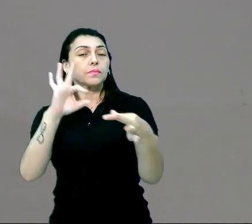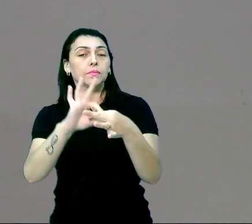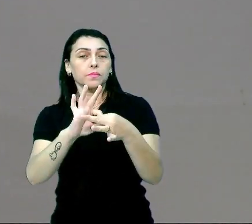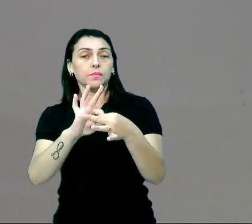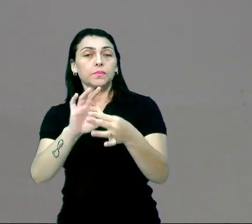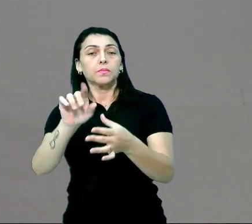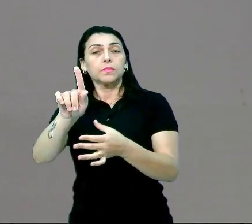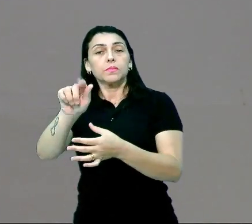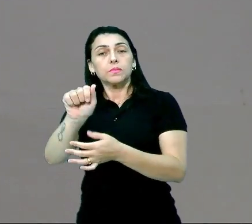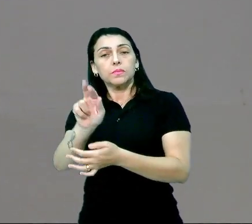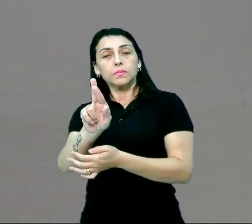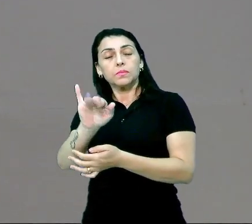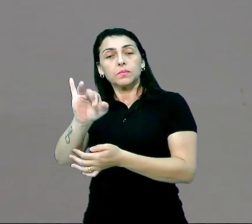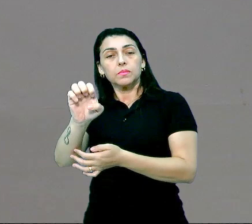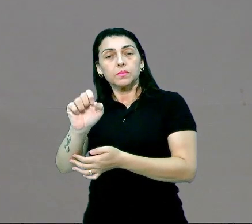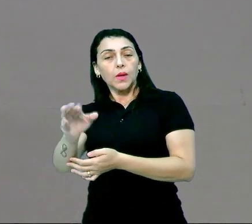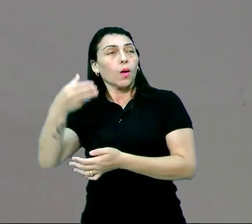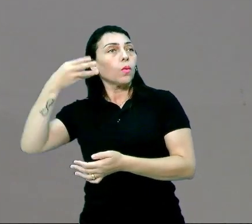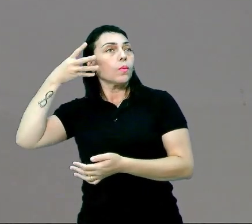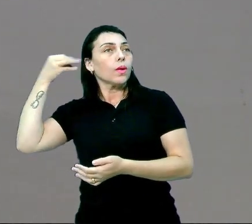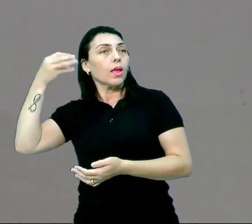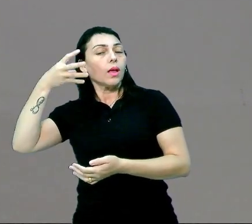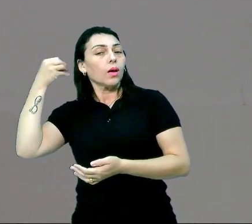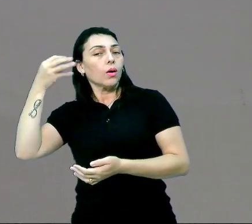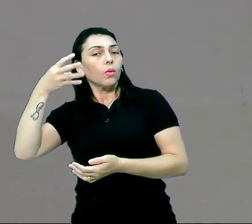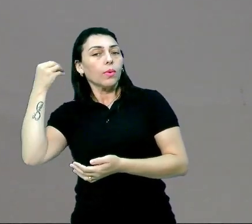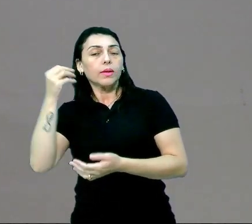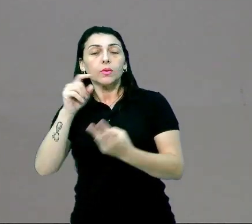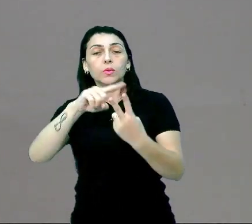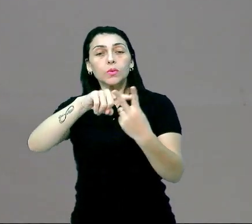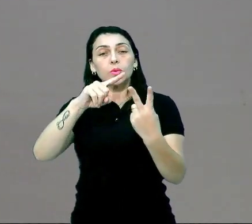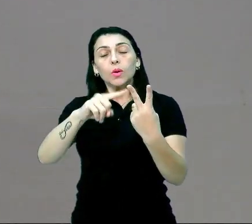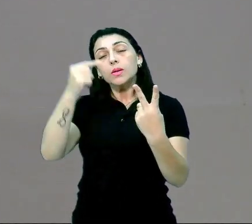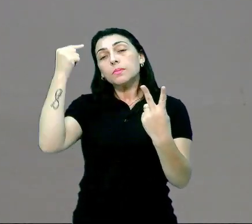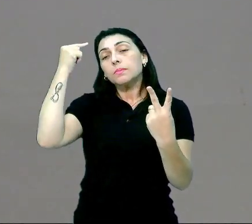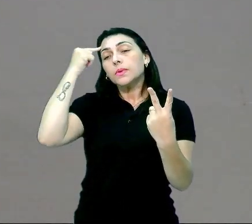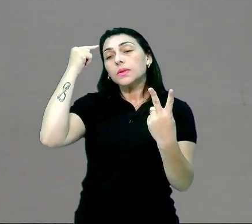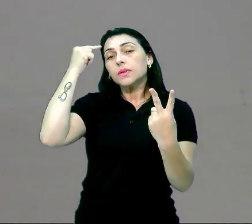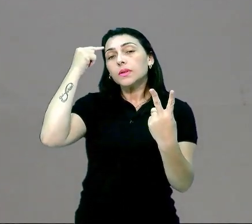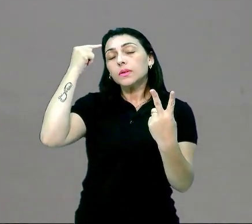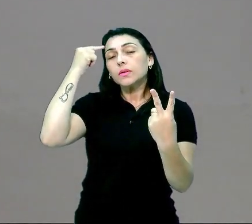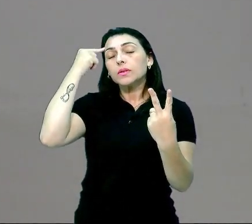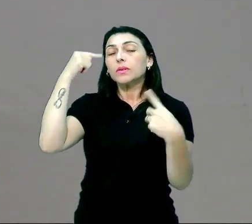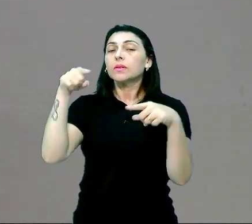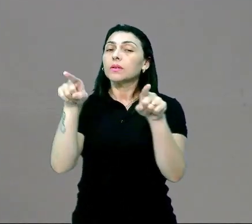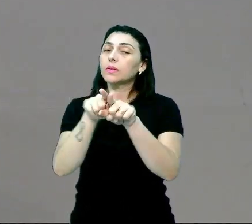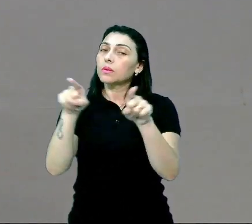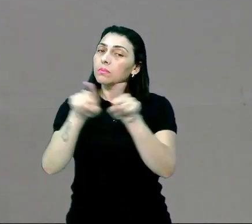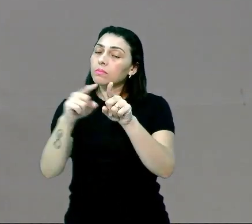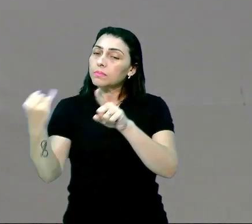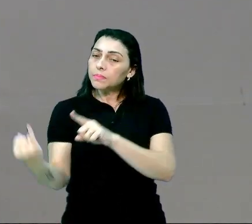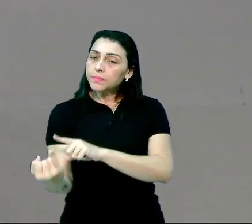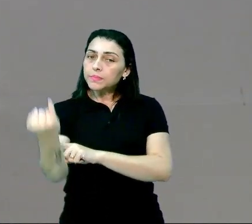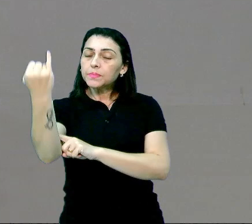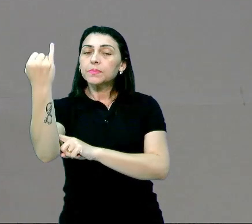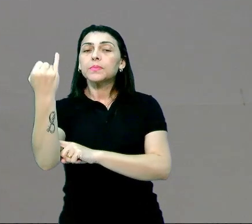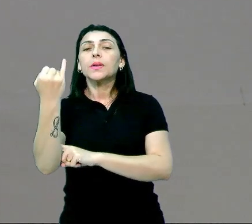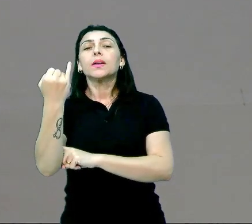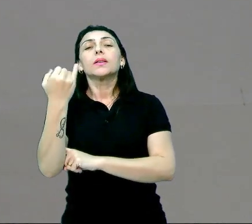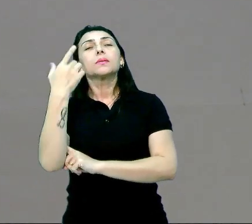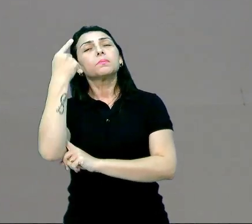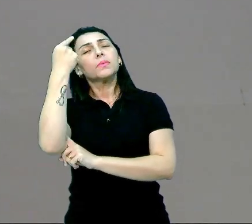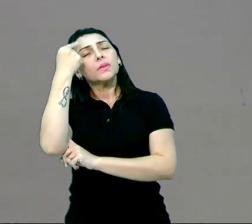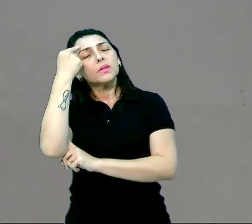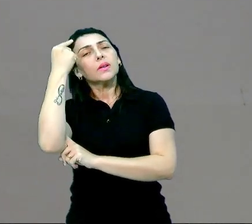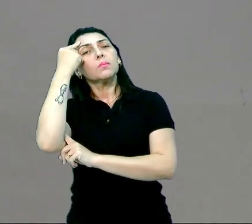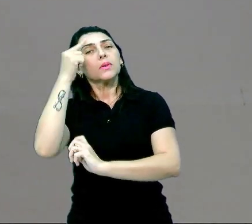ao Gabriel Tarde e ao Herbert Spencer, que são dois pensadores que também são importantes para essa